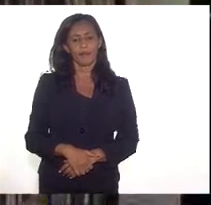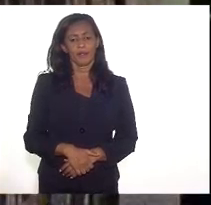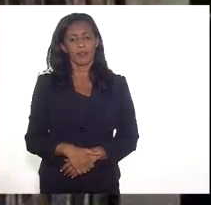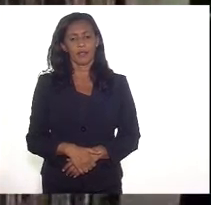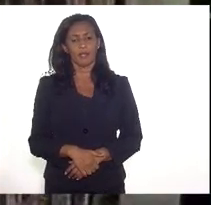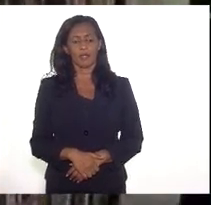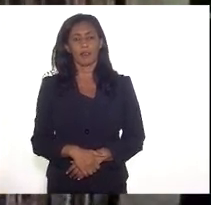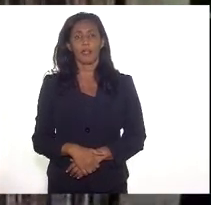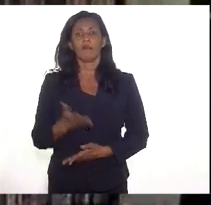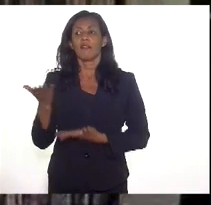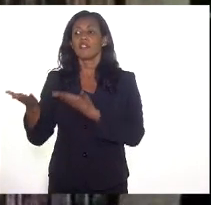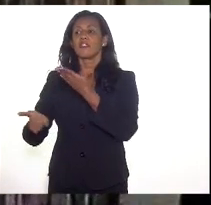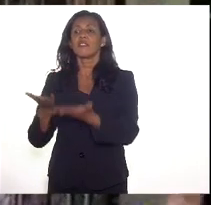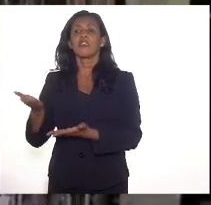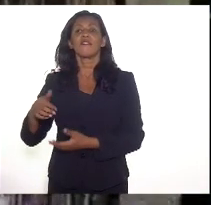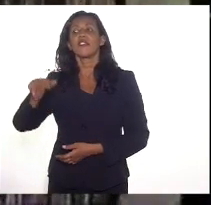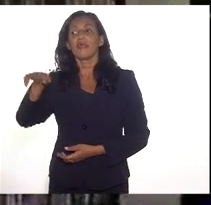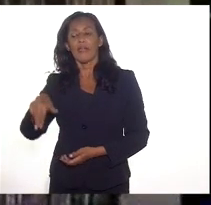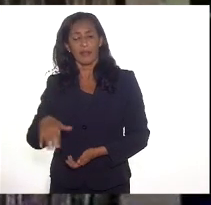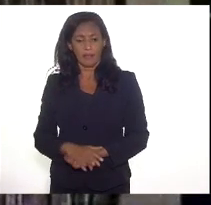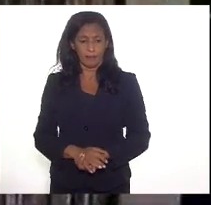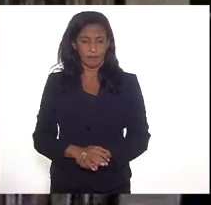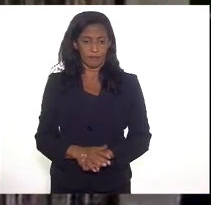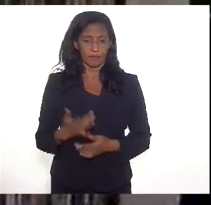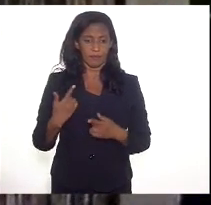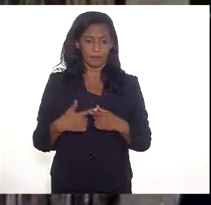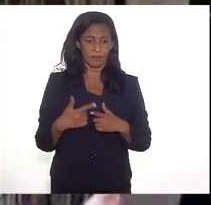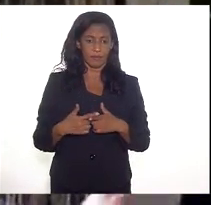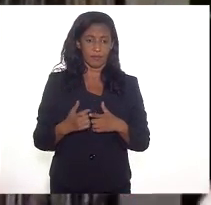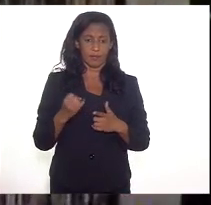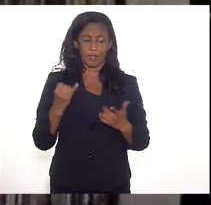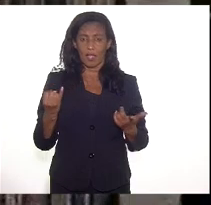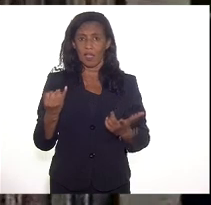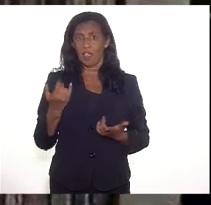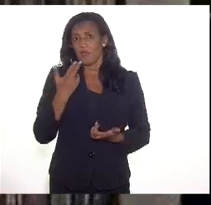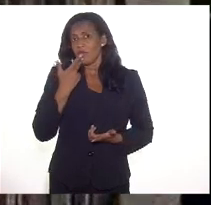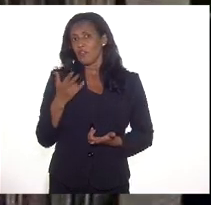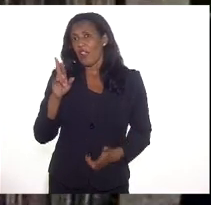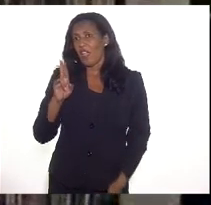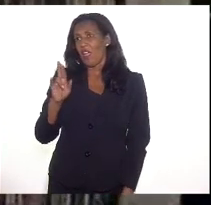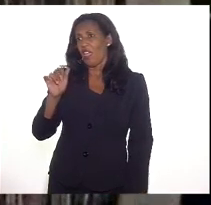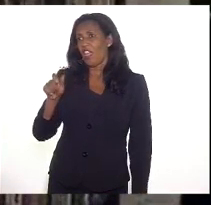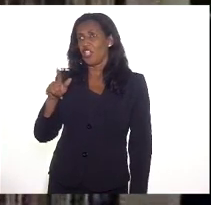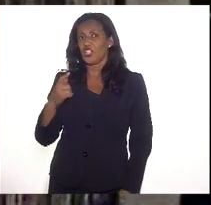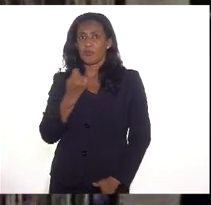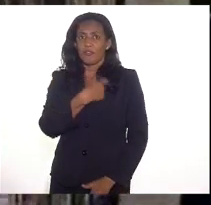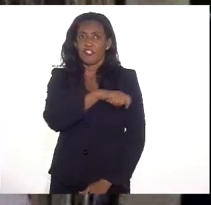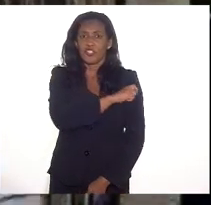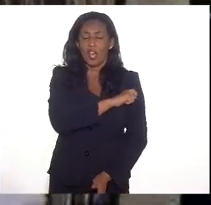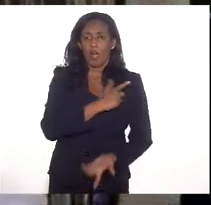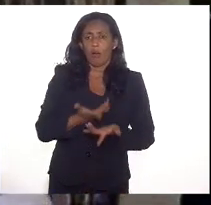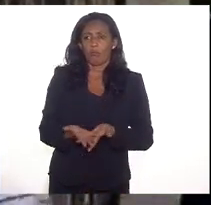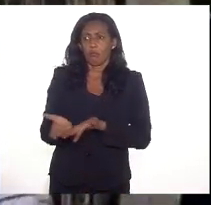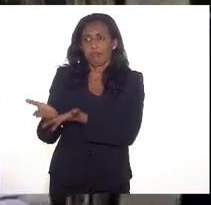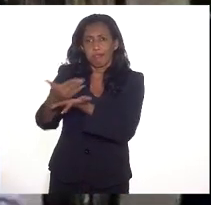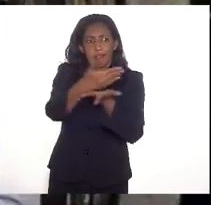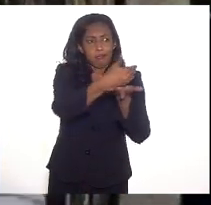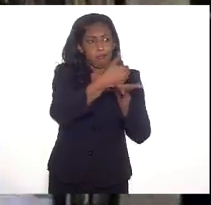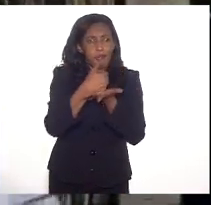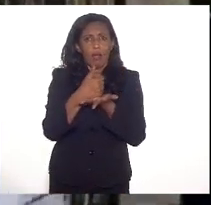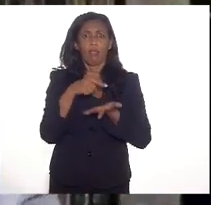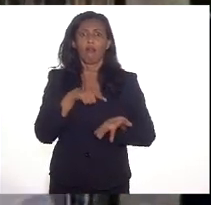servir a quem, porque, é claro, se é um regime de recuperação fiscal, onde admite que